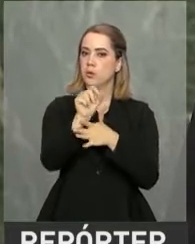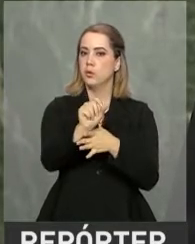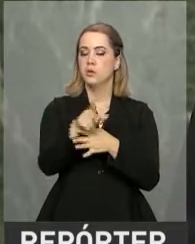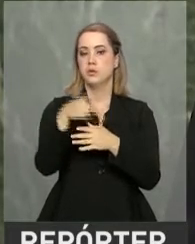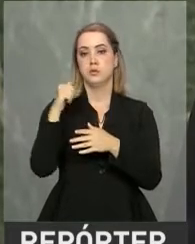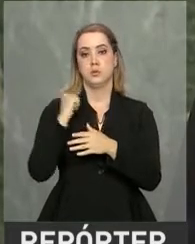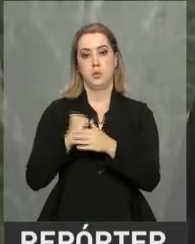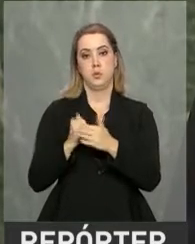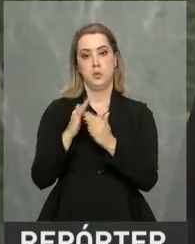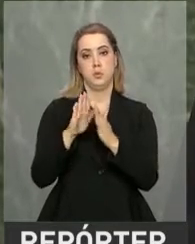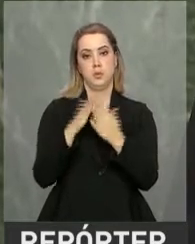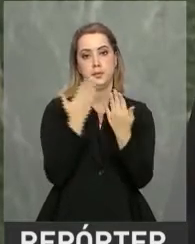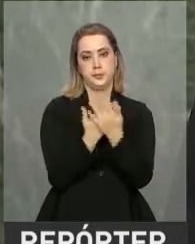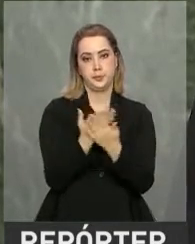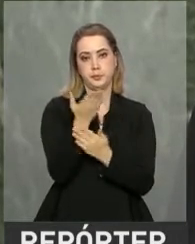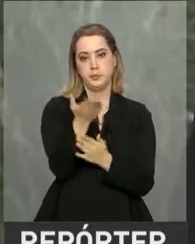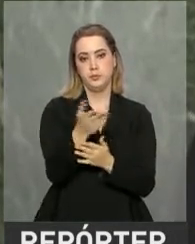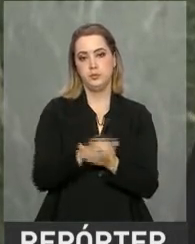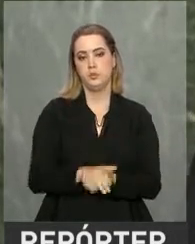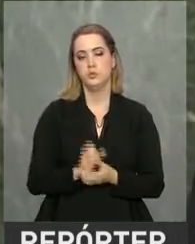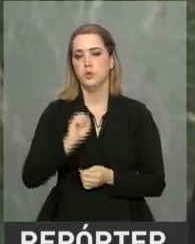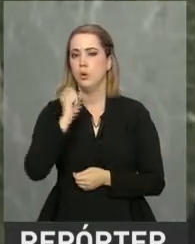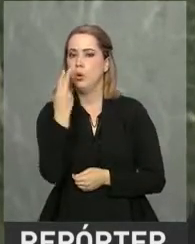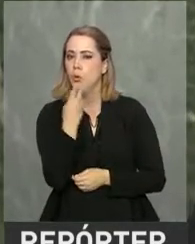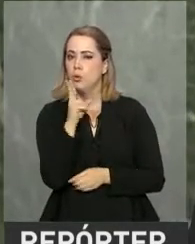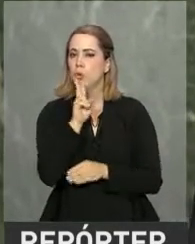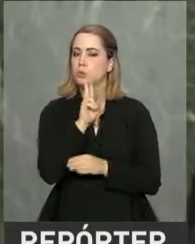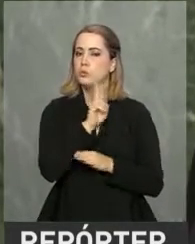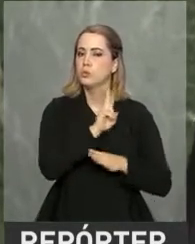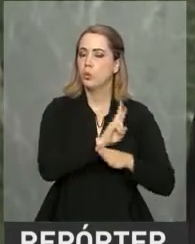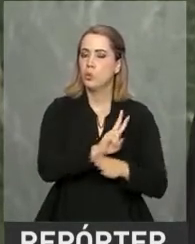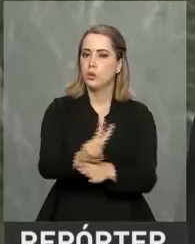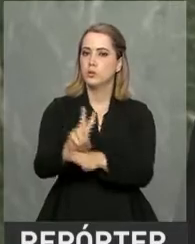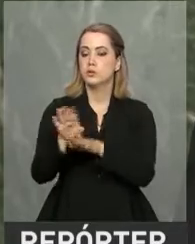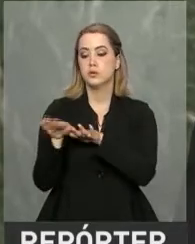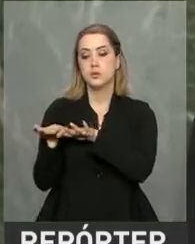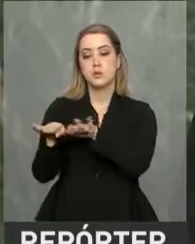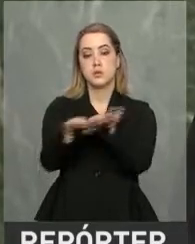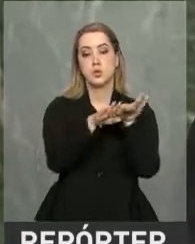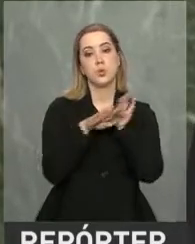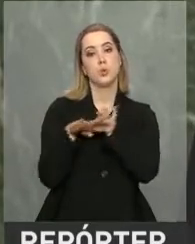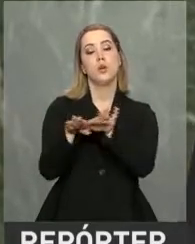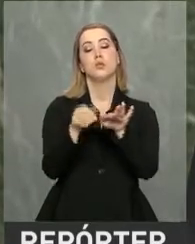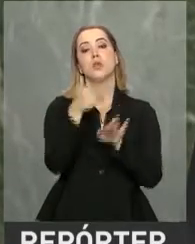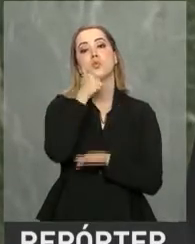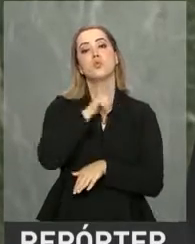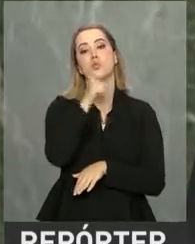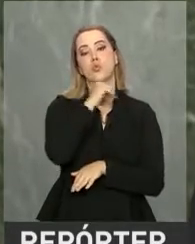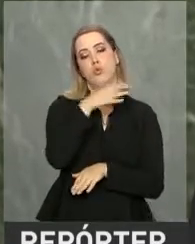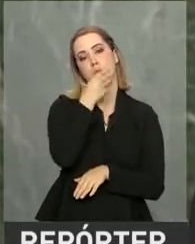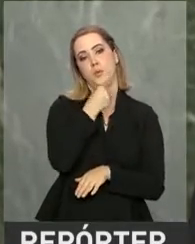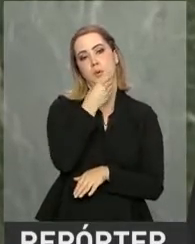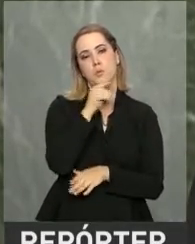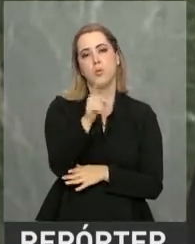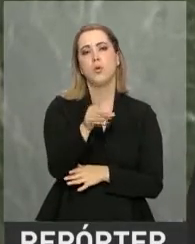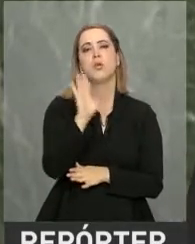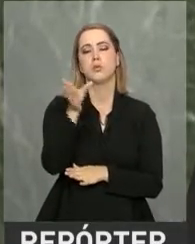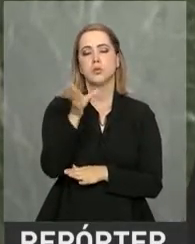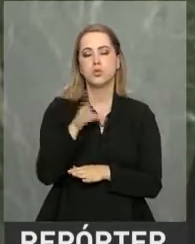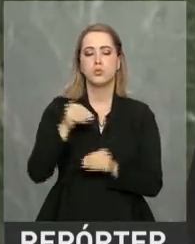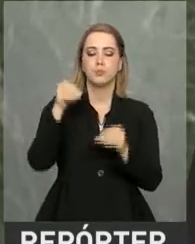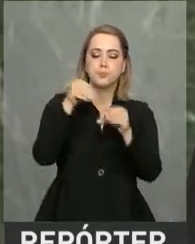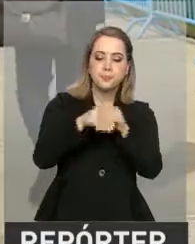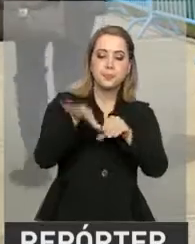famílias pobres, ou com a defesa da igualdade de gênero, prevista expressamente na